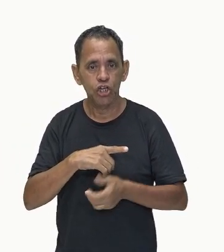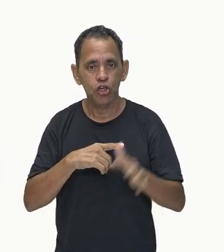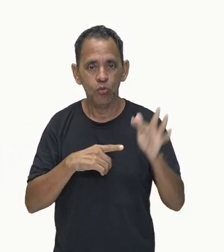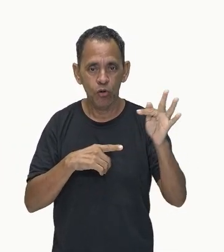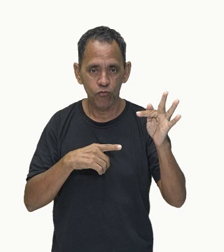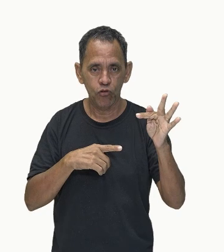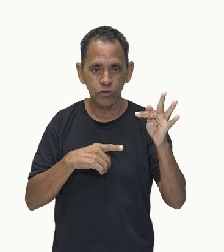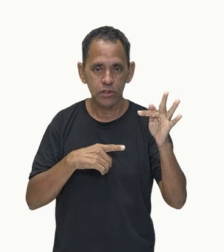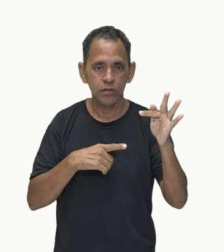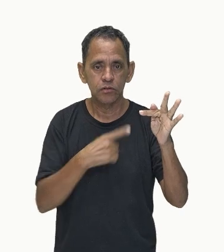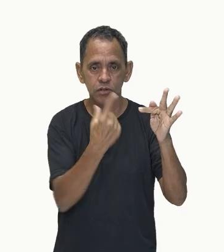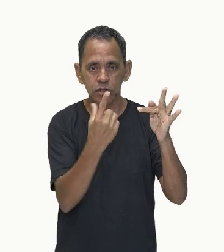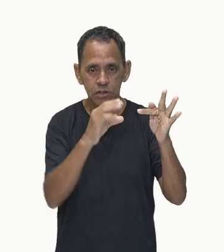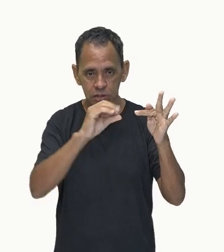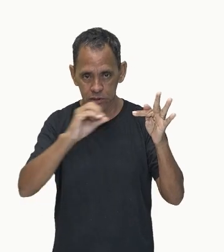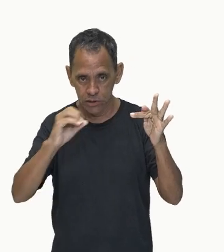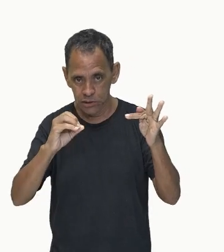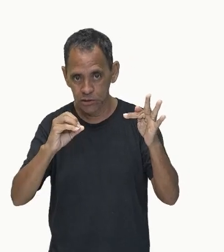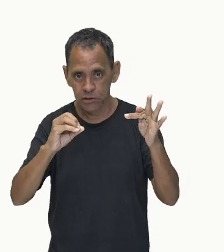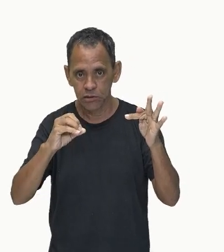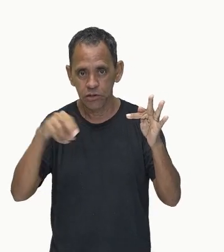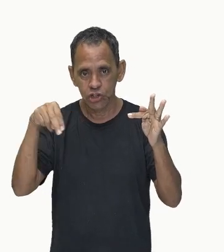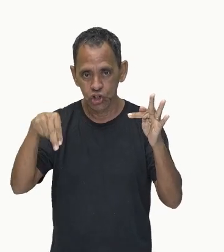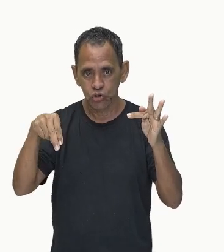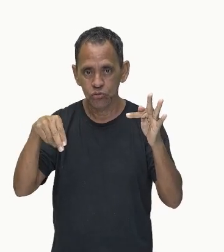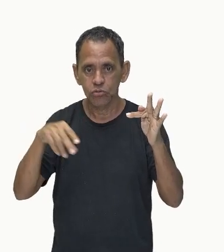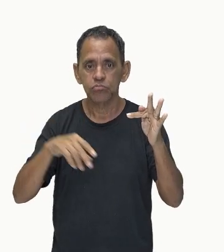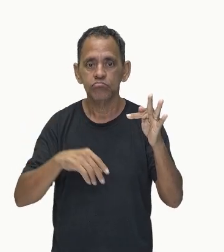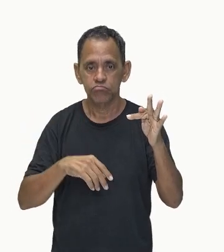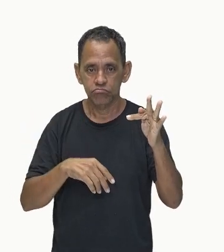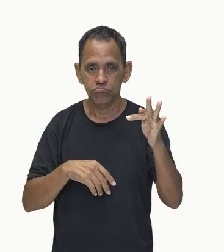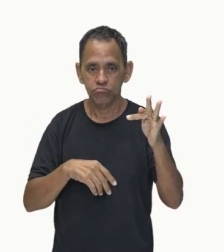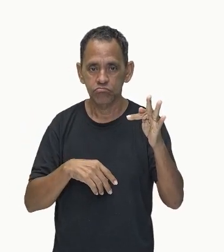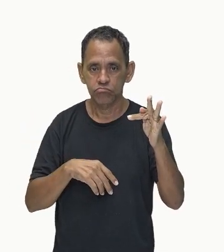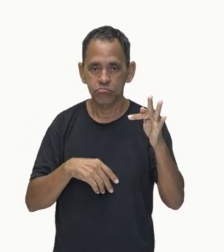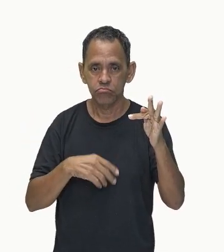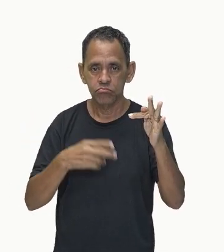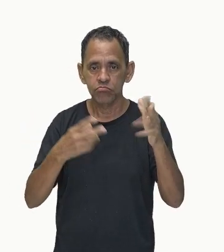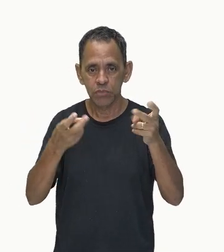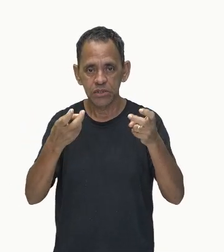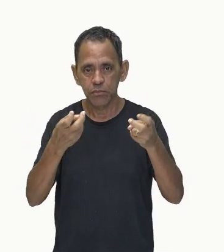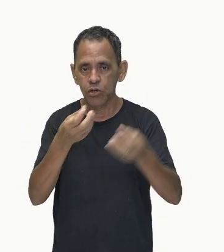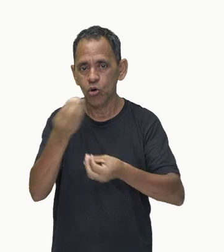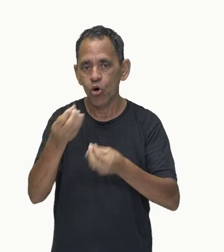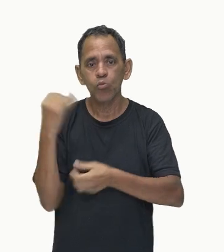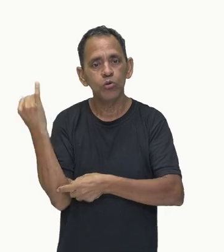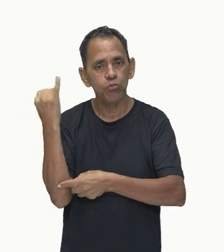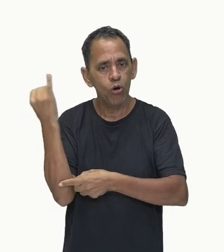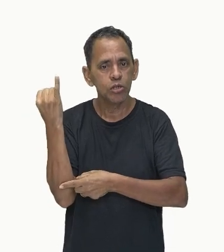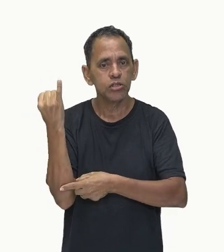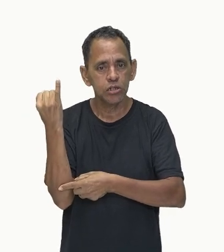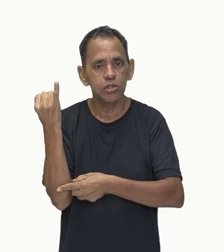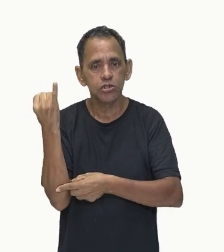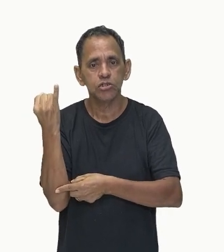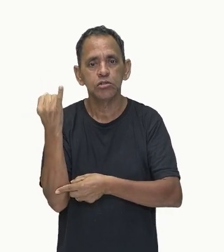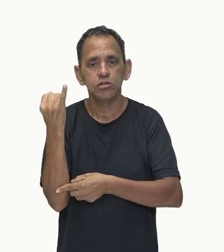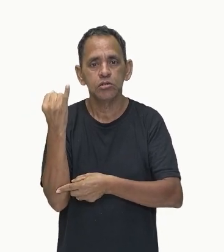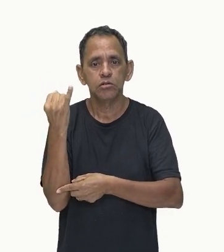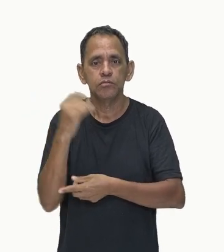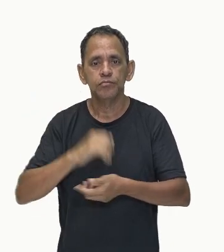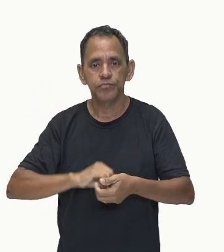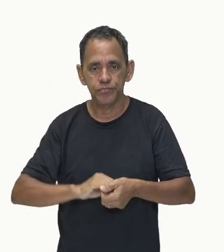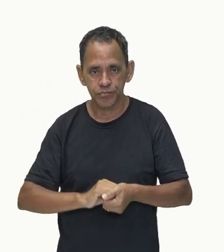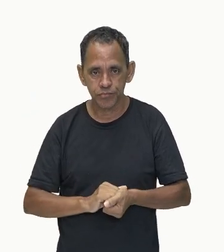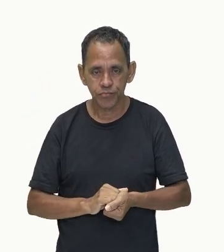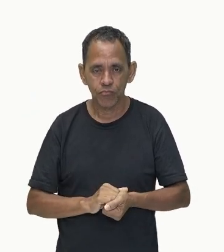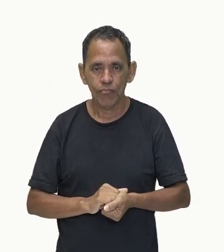newtons. Então, olha aqui a intensidade da força, ela é muito importante para que eu calcule o trabalho. Então, eu vou colocar aqui, olha, que eu tenho uma força